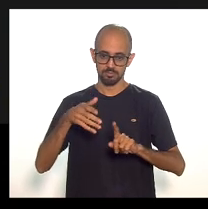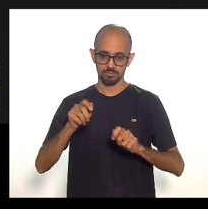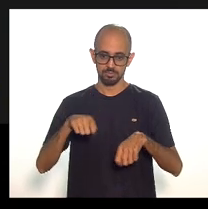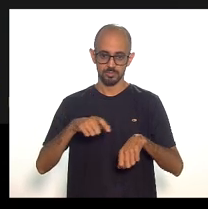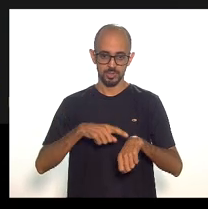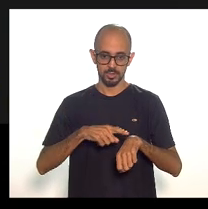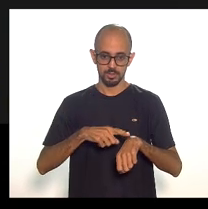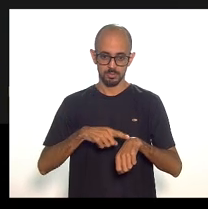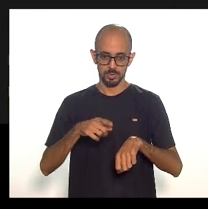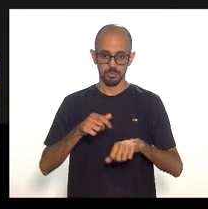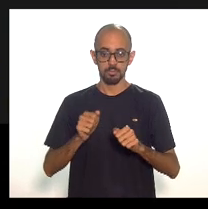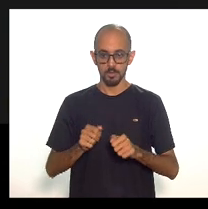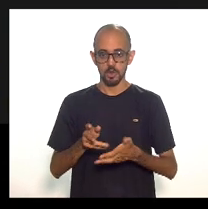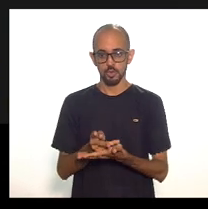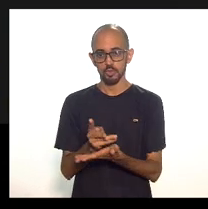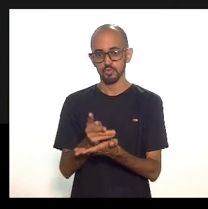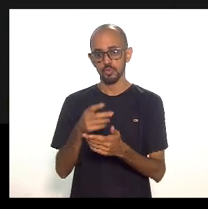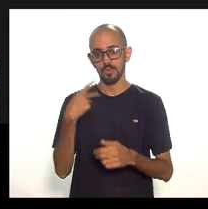Pode